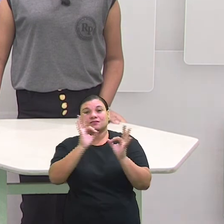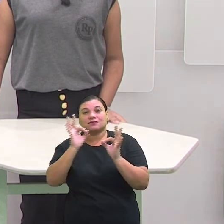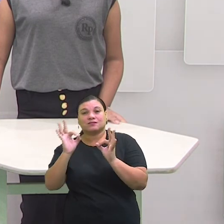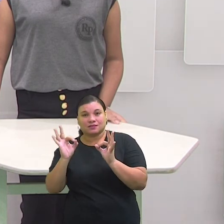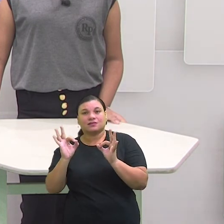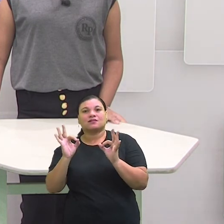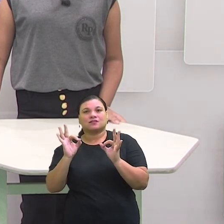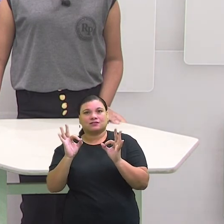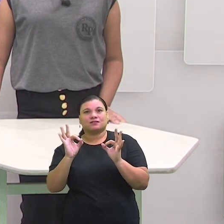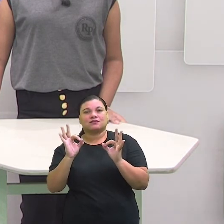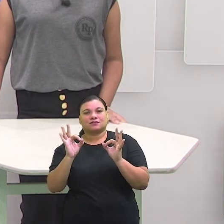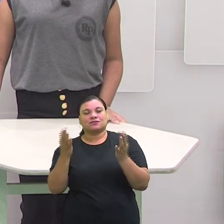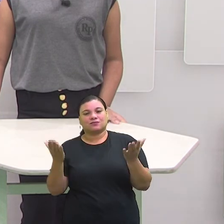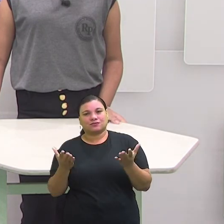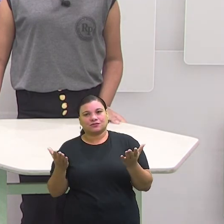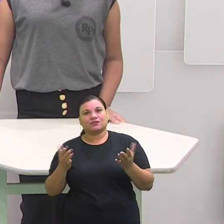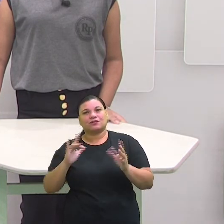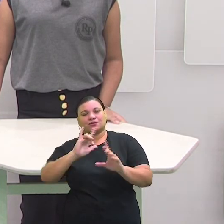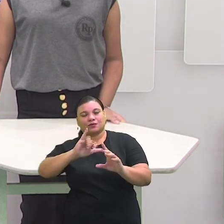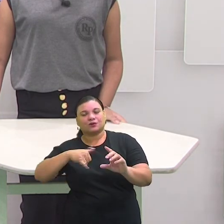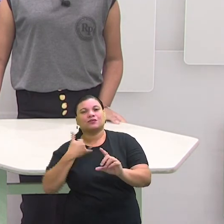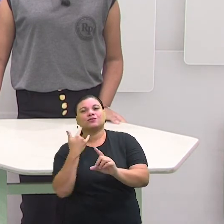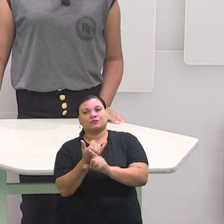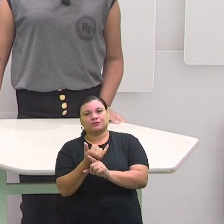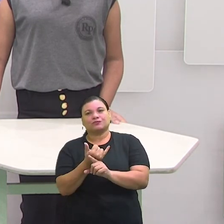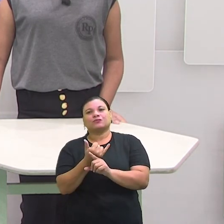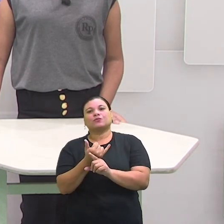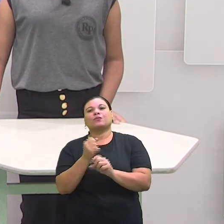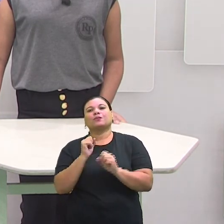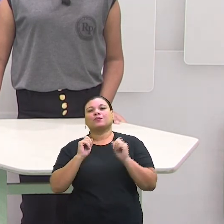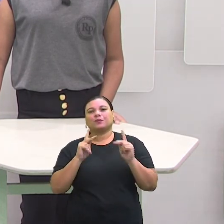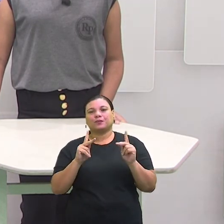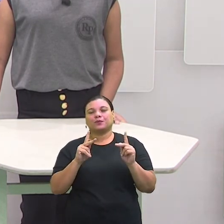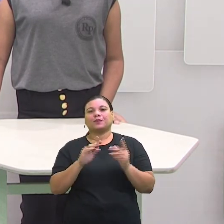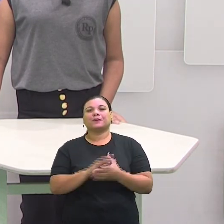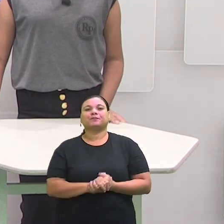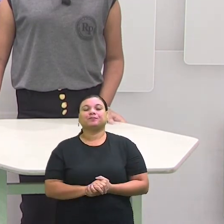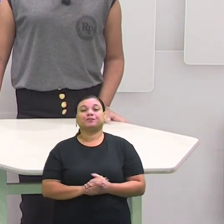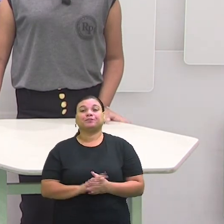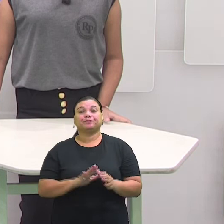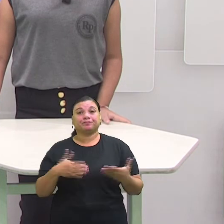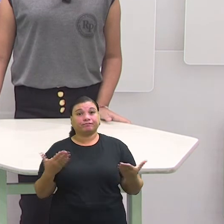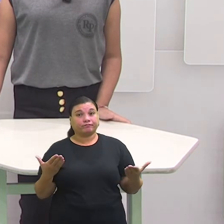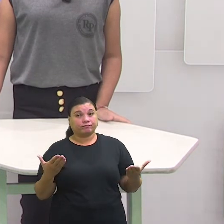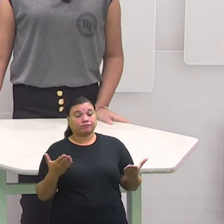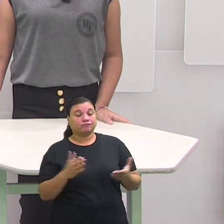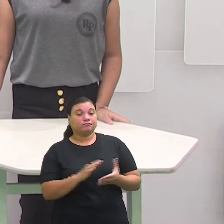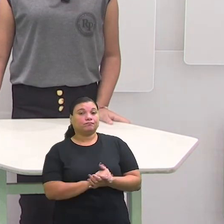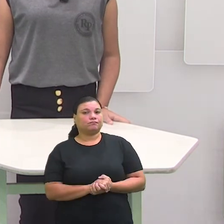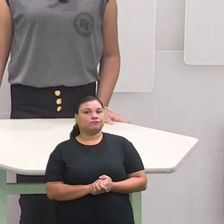Continuem ligados aí, tá, gente, nessa programação, ok?